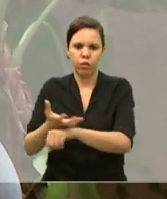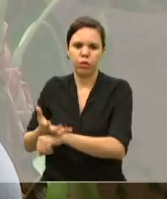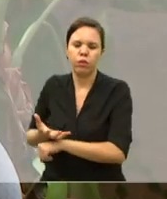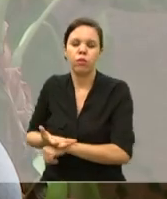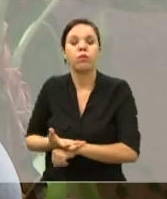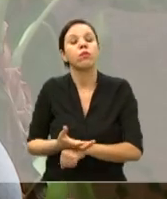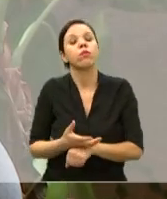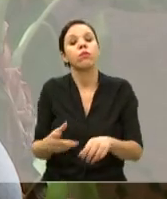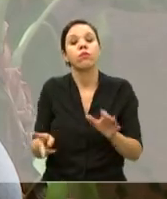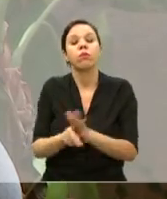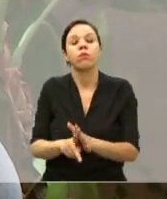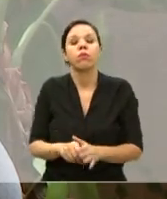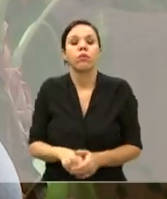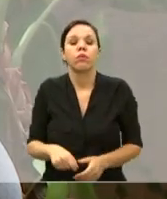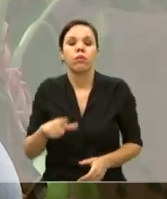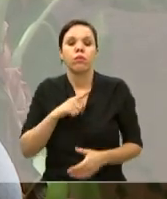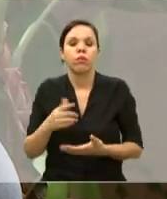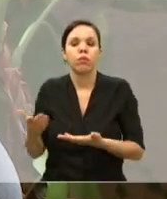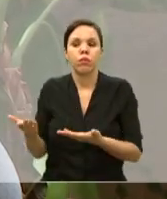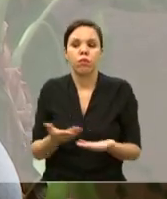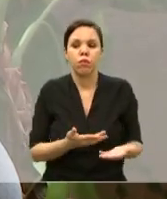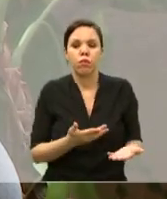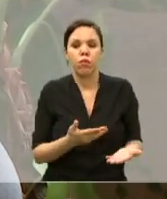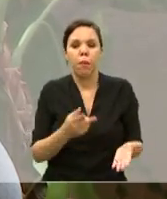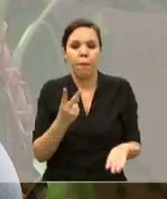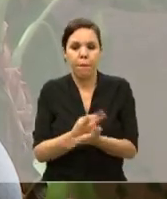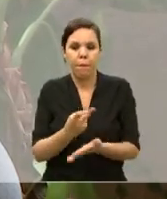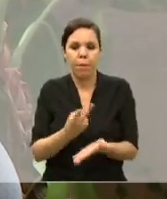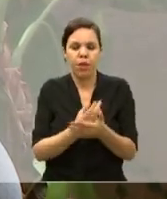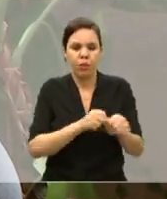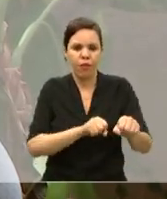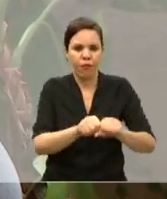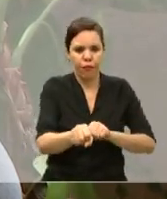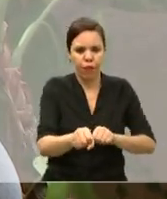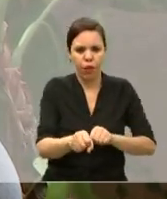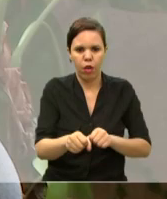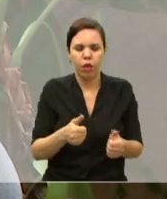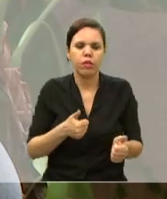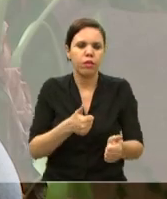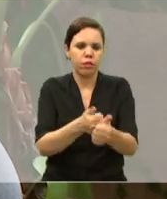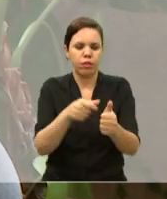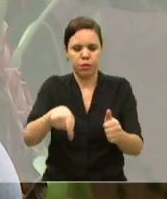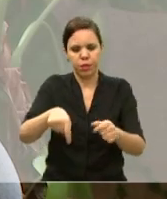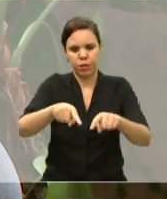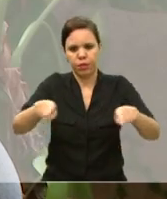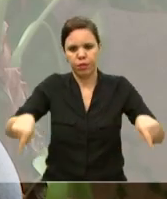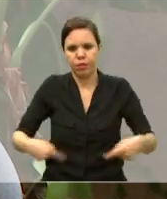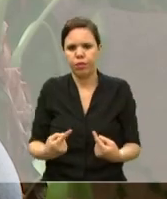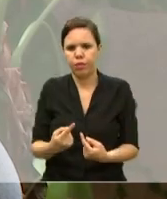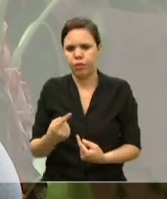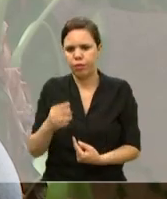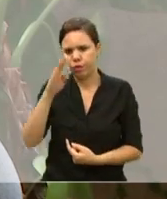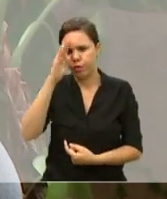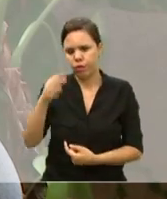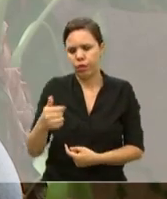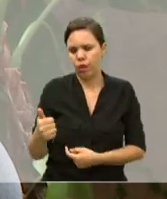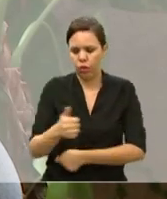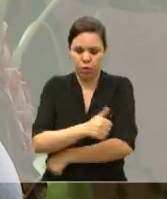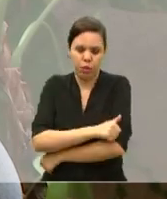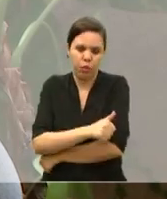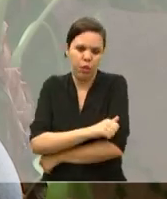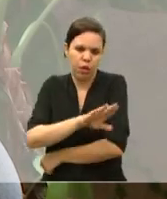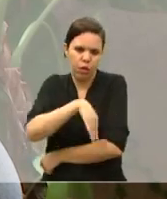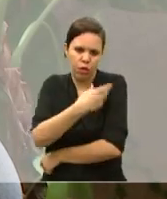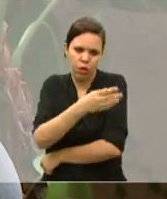né, específica, eles recebem a mesma formação que o professor que segue essa classe, de preferência do 1º ao 9º